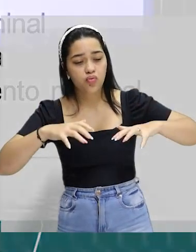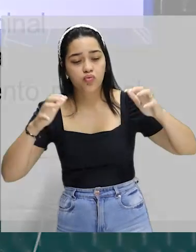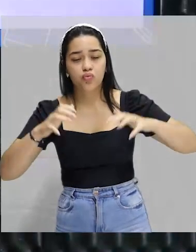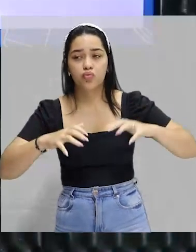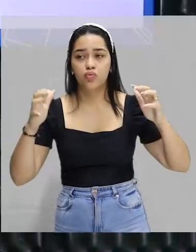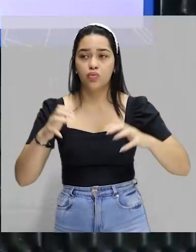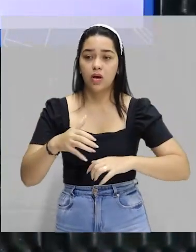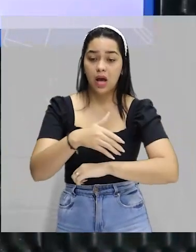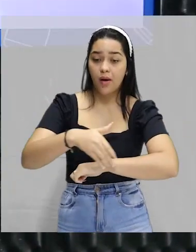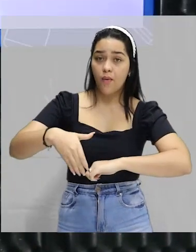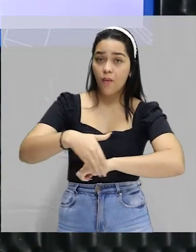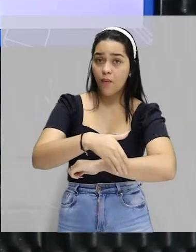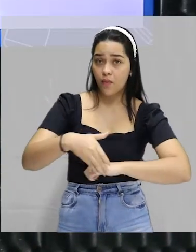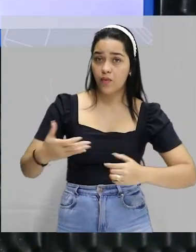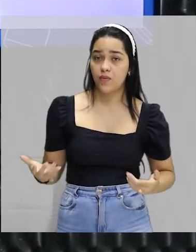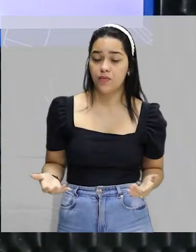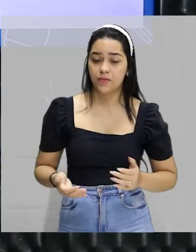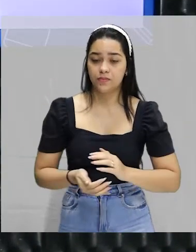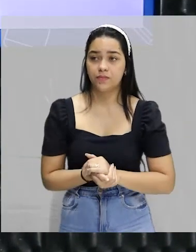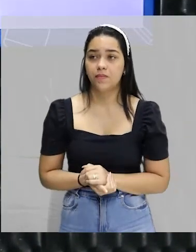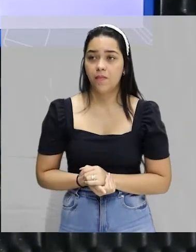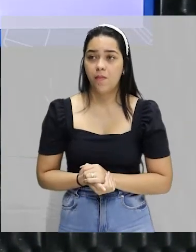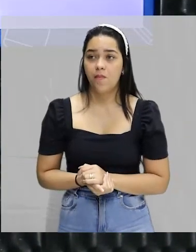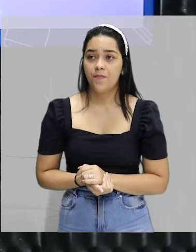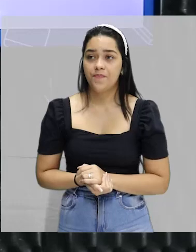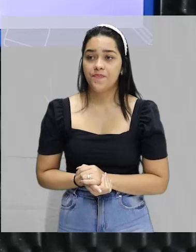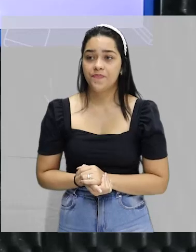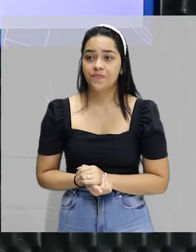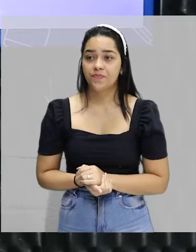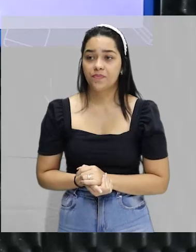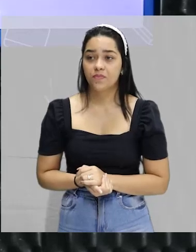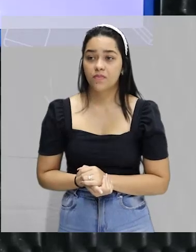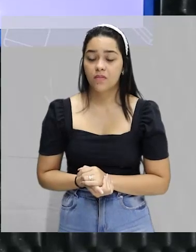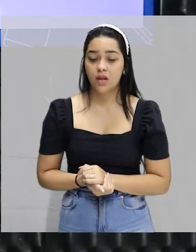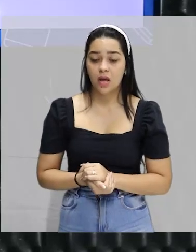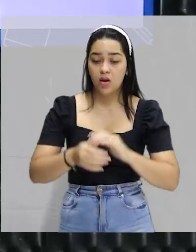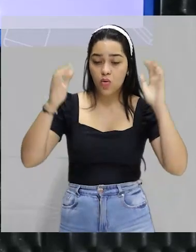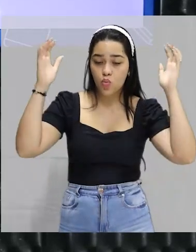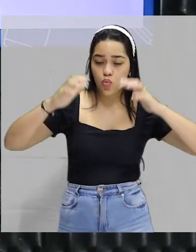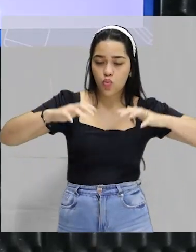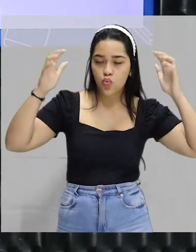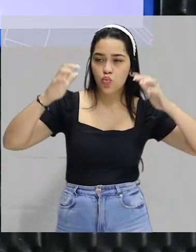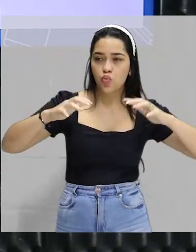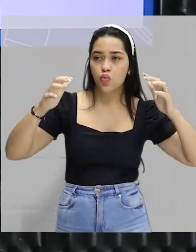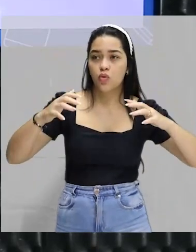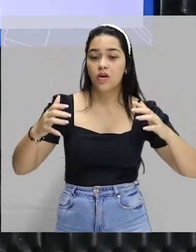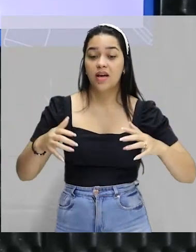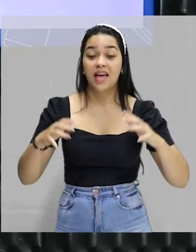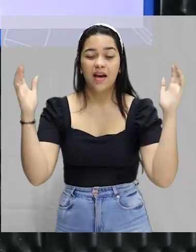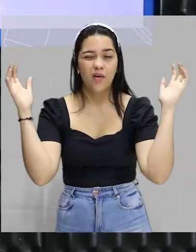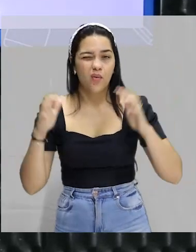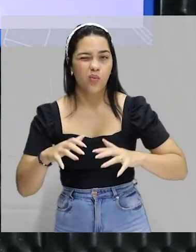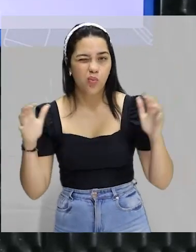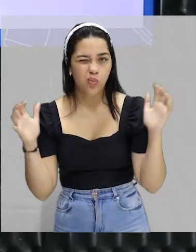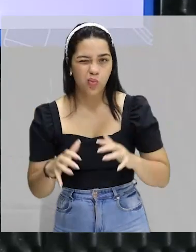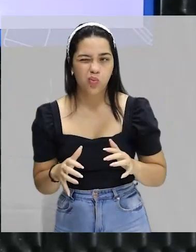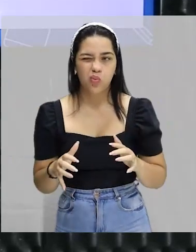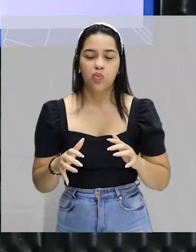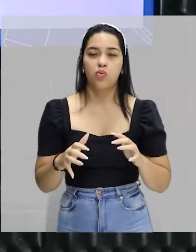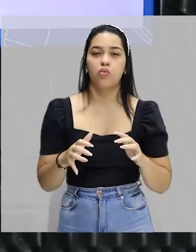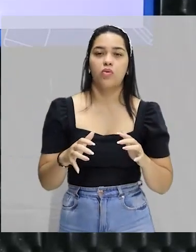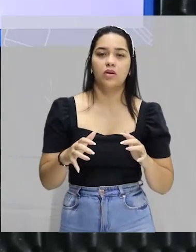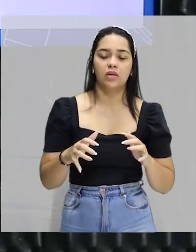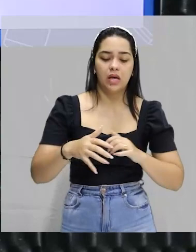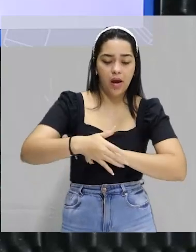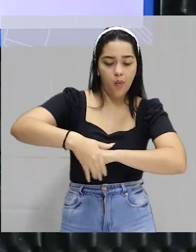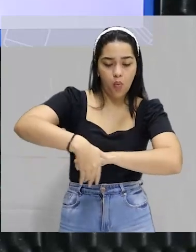lavaram a rua, não é assim? As ruas, melhor dizendo. As chuvas, a chuva